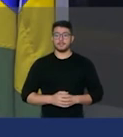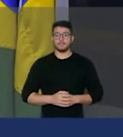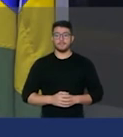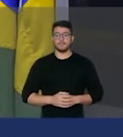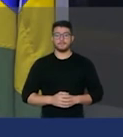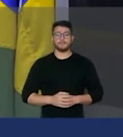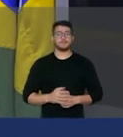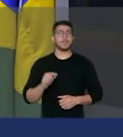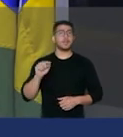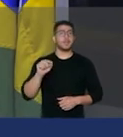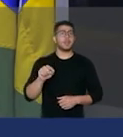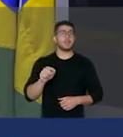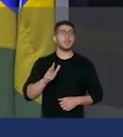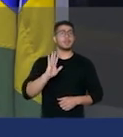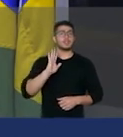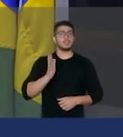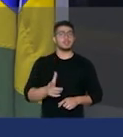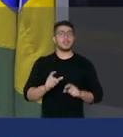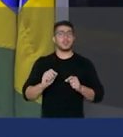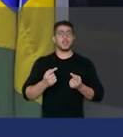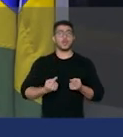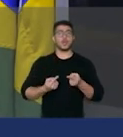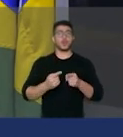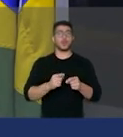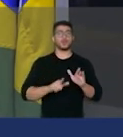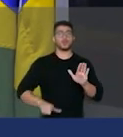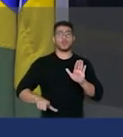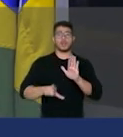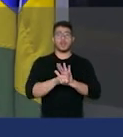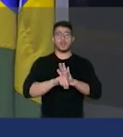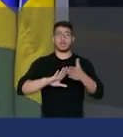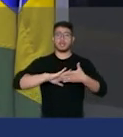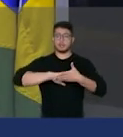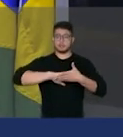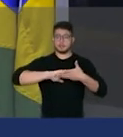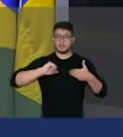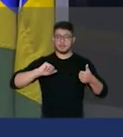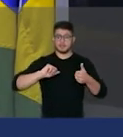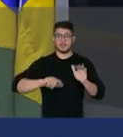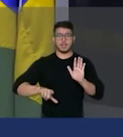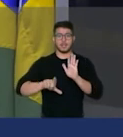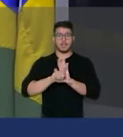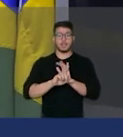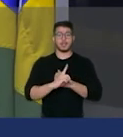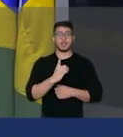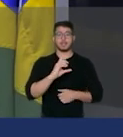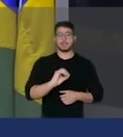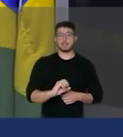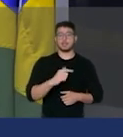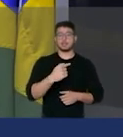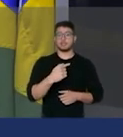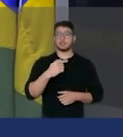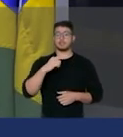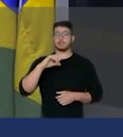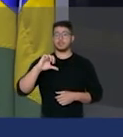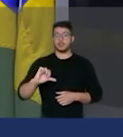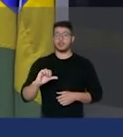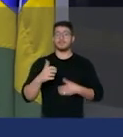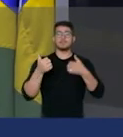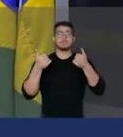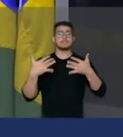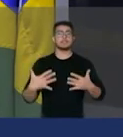ele fere a lei do impeachment que a lei do impeachment que a lei 1079 de 1950 estabelece